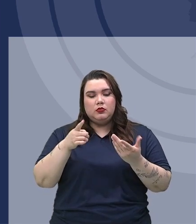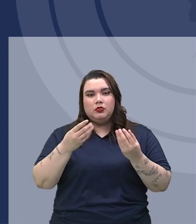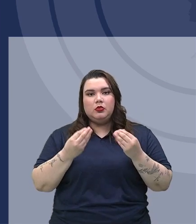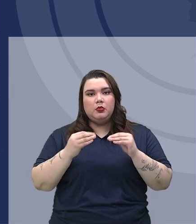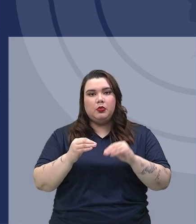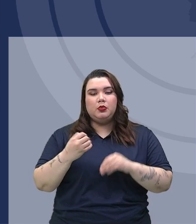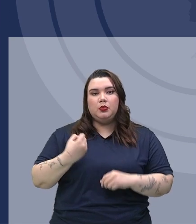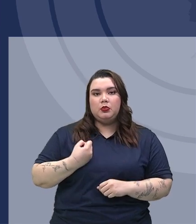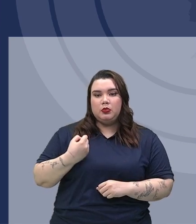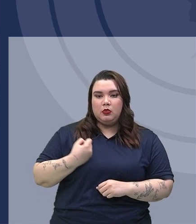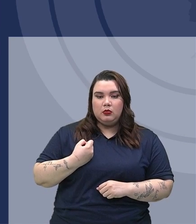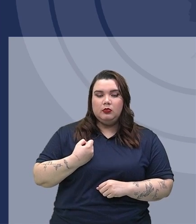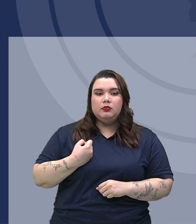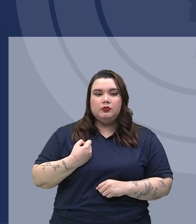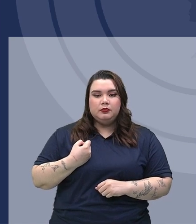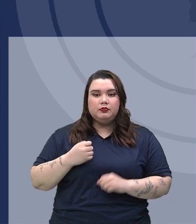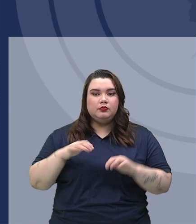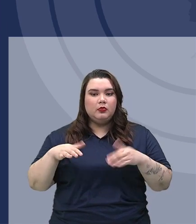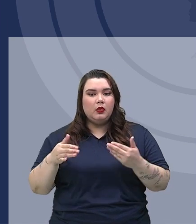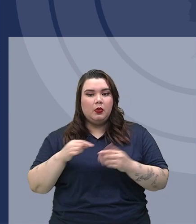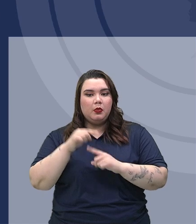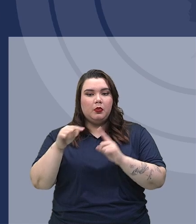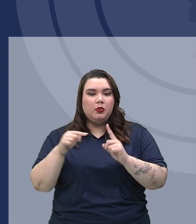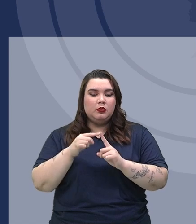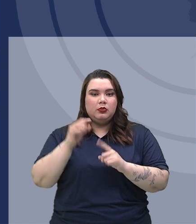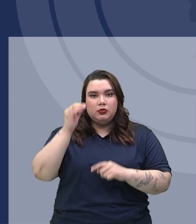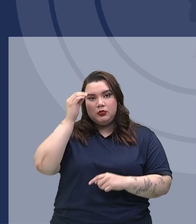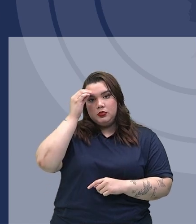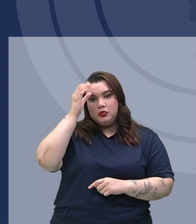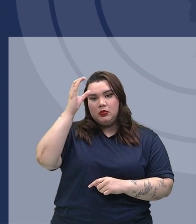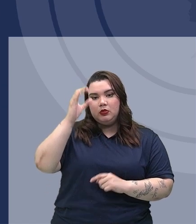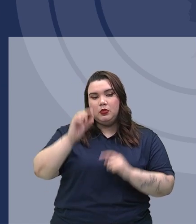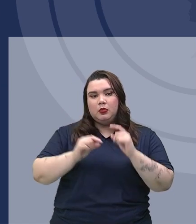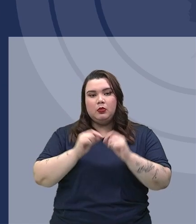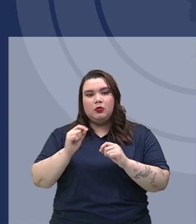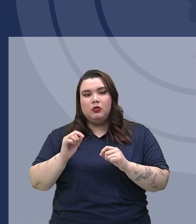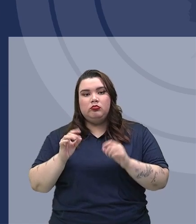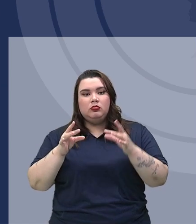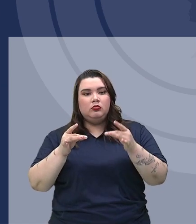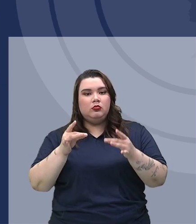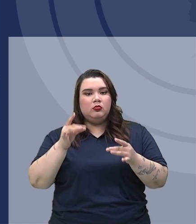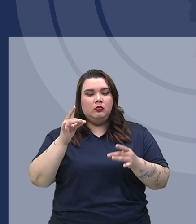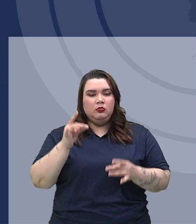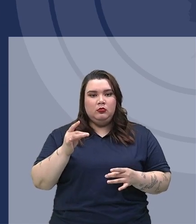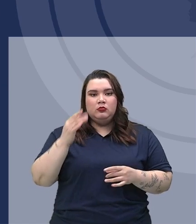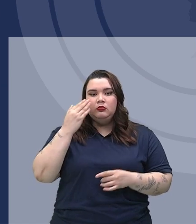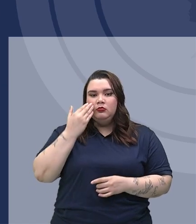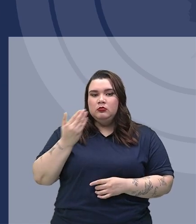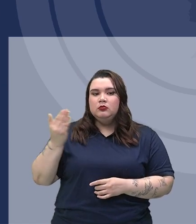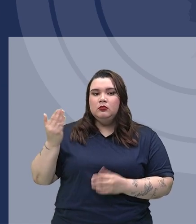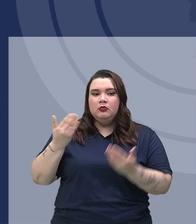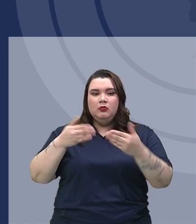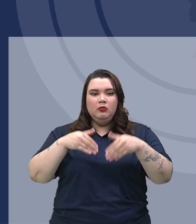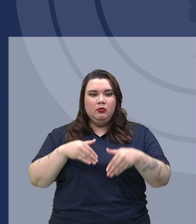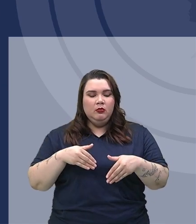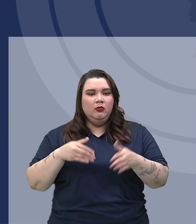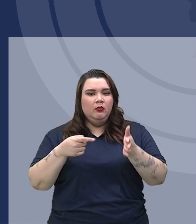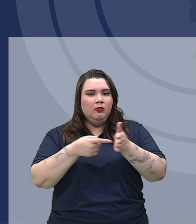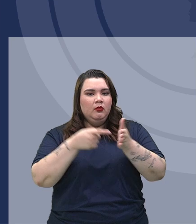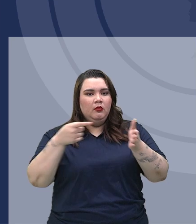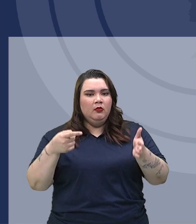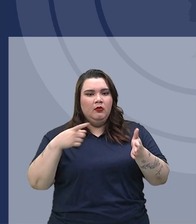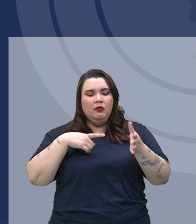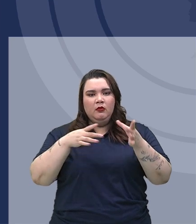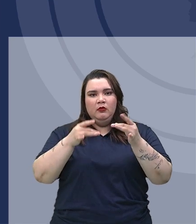tá bom? E aqui, o objeto do conhecimento, o que aconteceu, o que foi abordado nessa avaliação. Nós